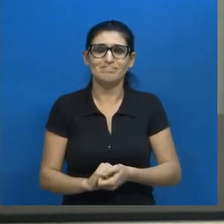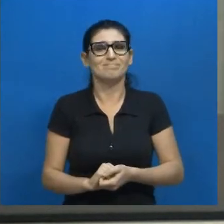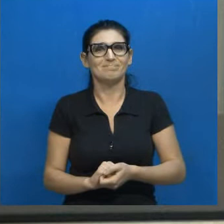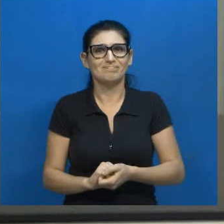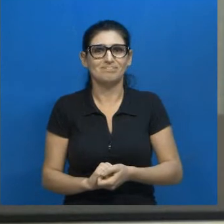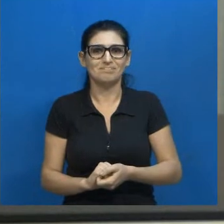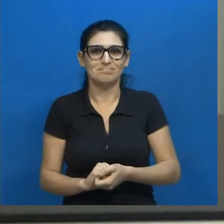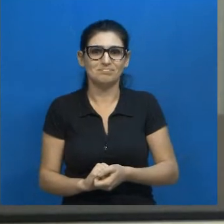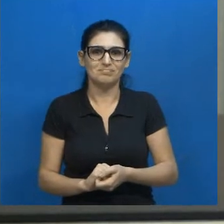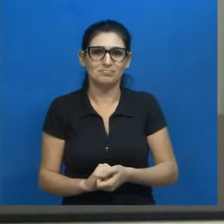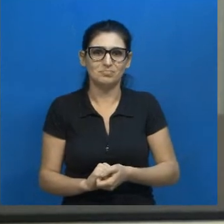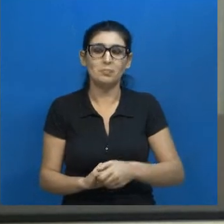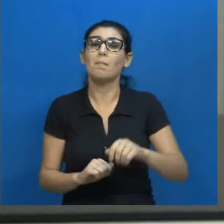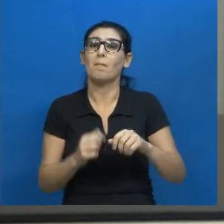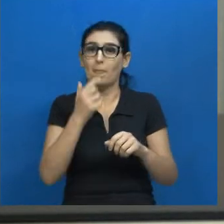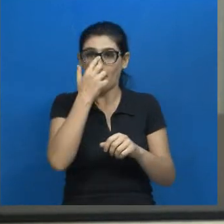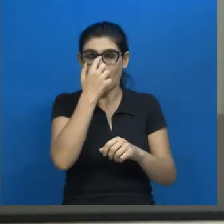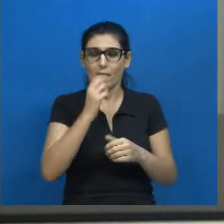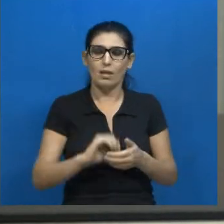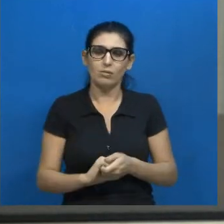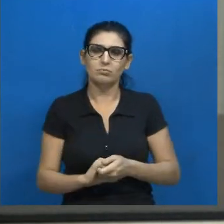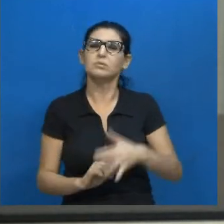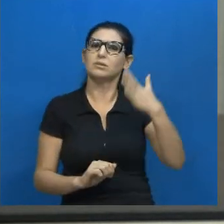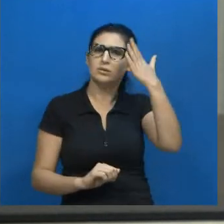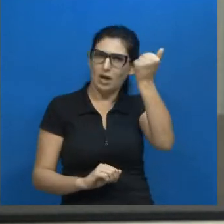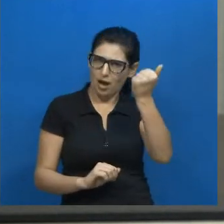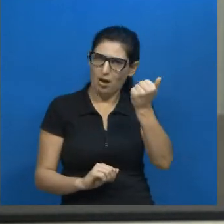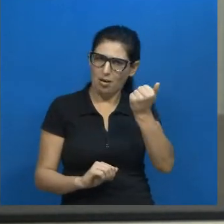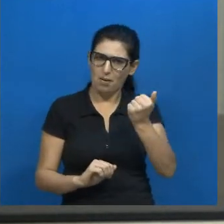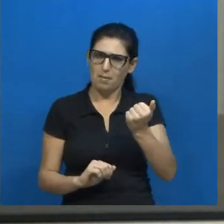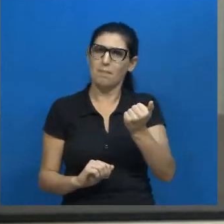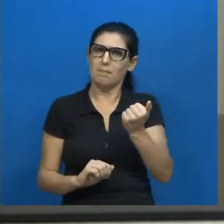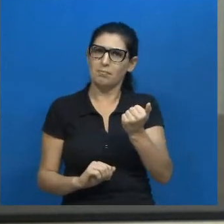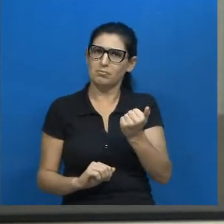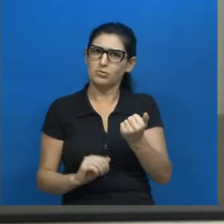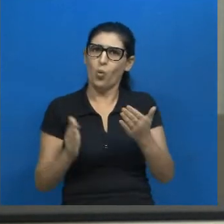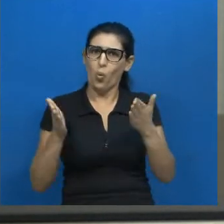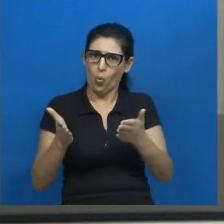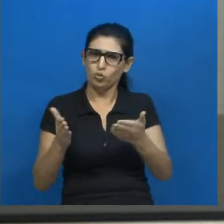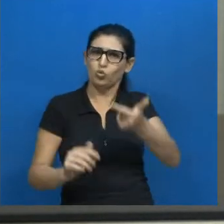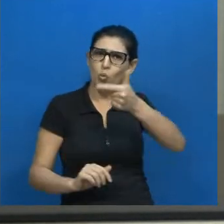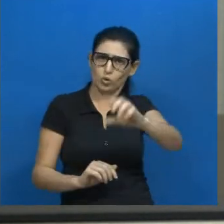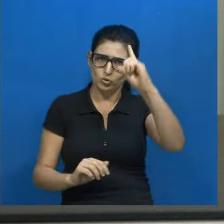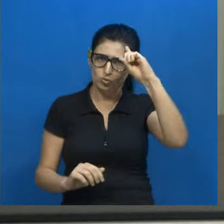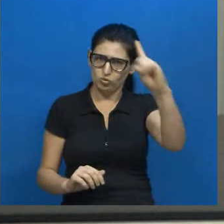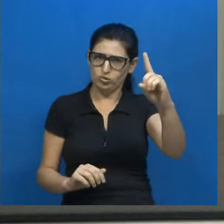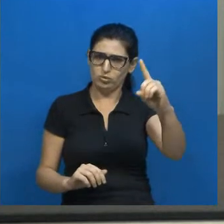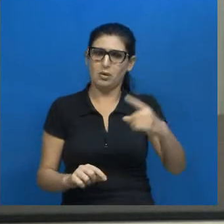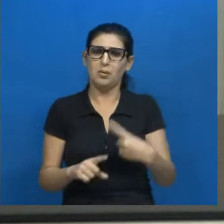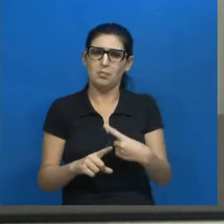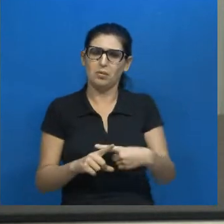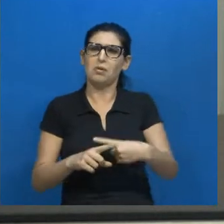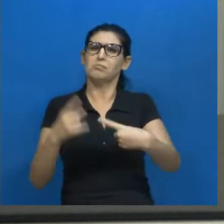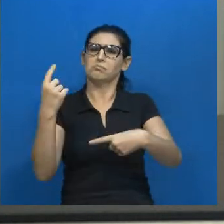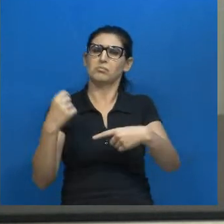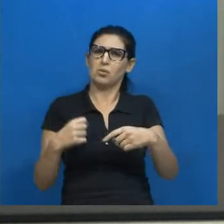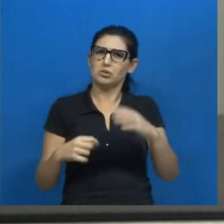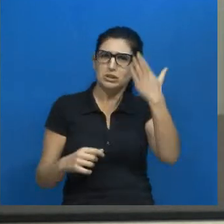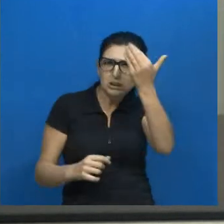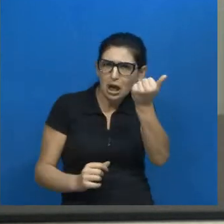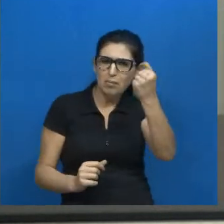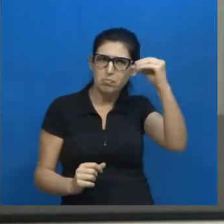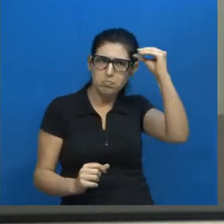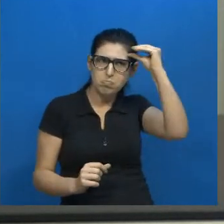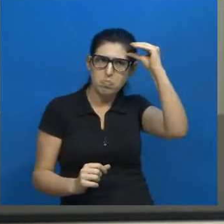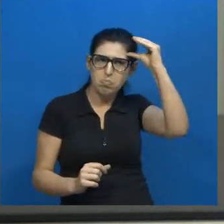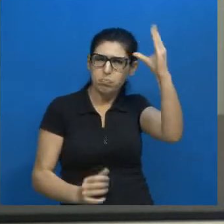estar já tomando ciência para vir com maior conhecimento e maior propriedade de participar da